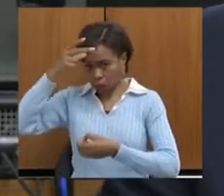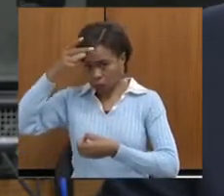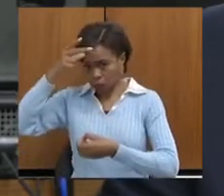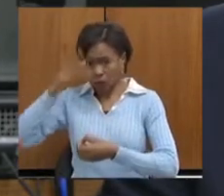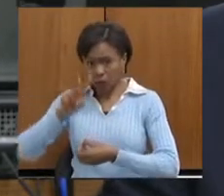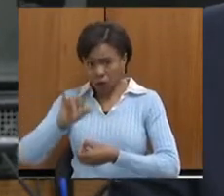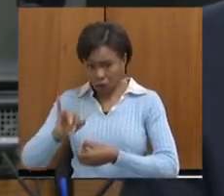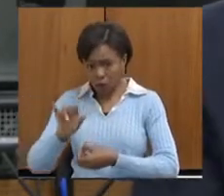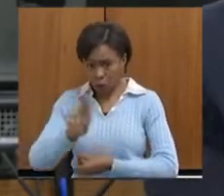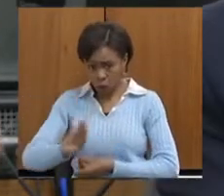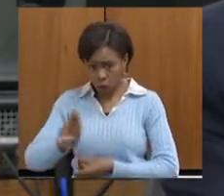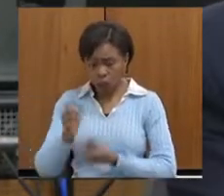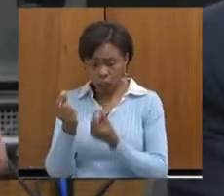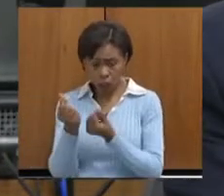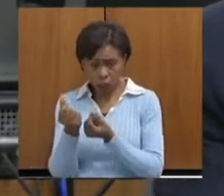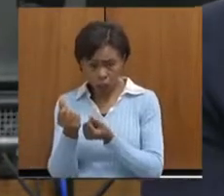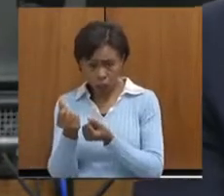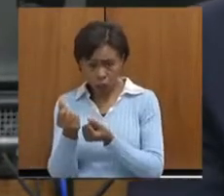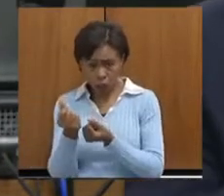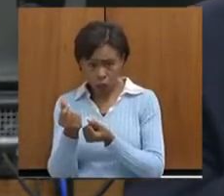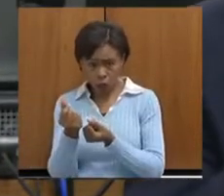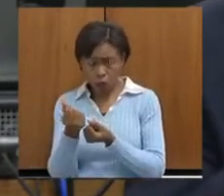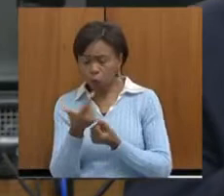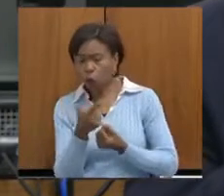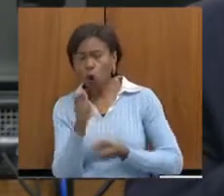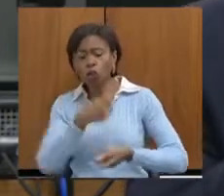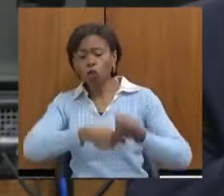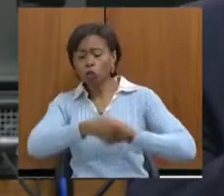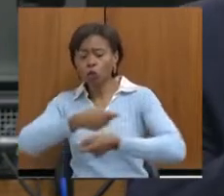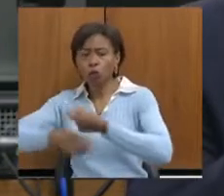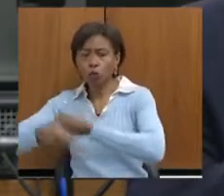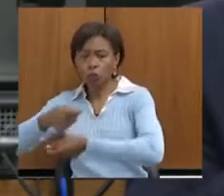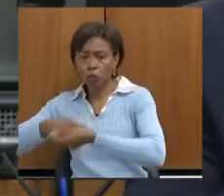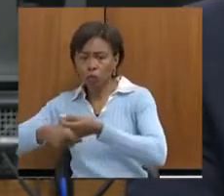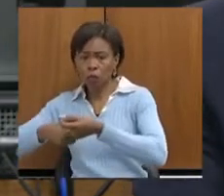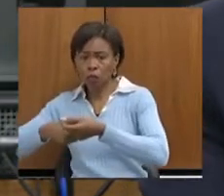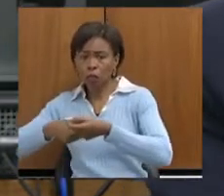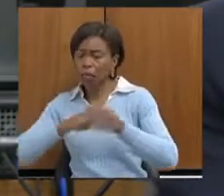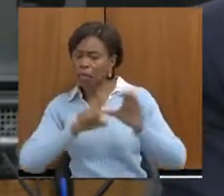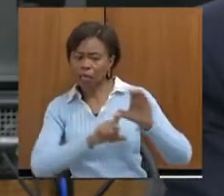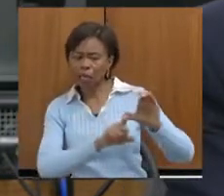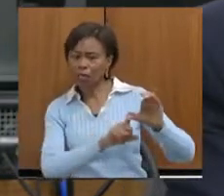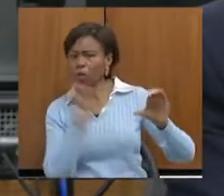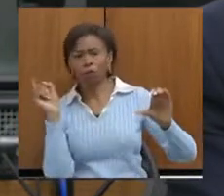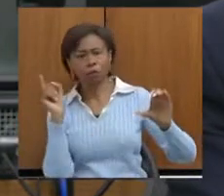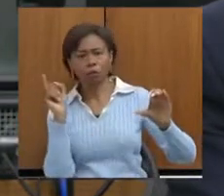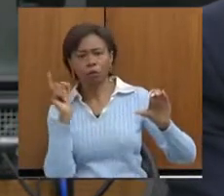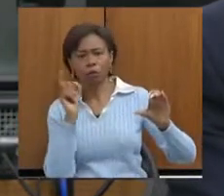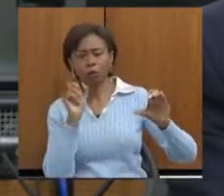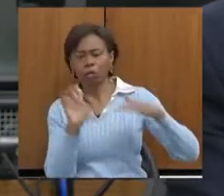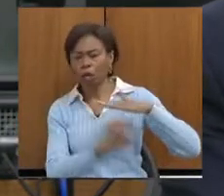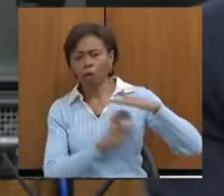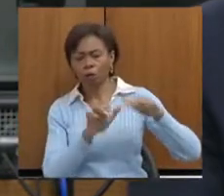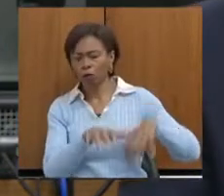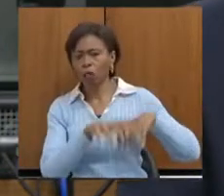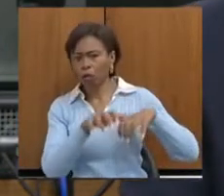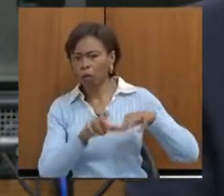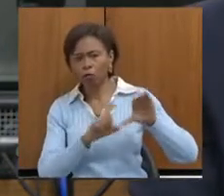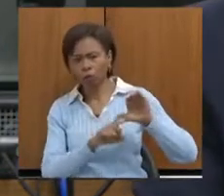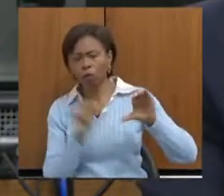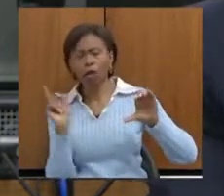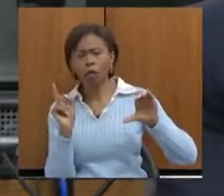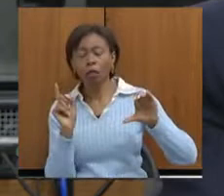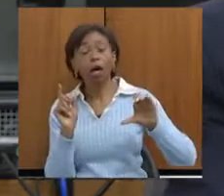diversificar sua base e deixar de ser dependente da mineração se Sim nós estamos diante de uma fiscalização